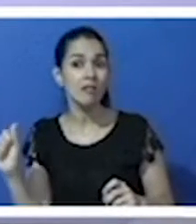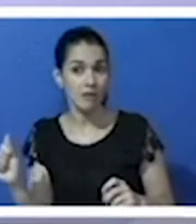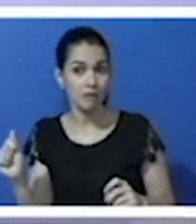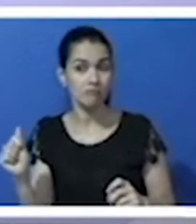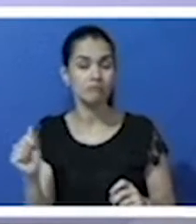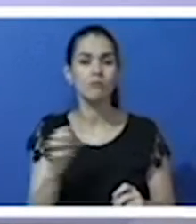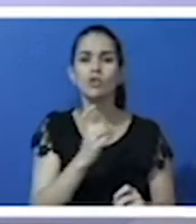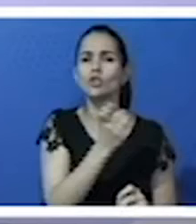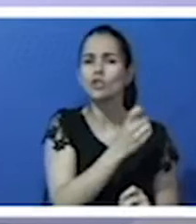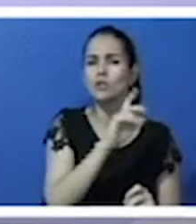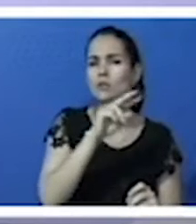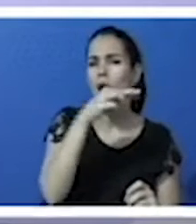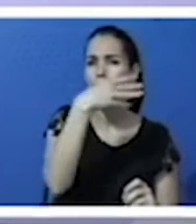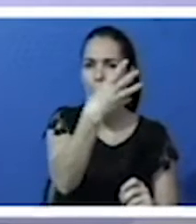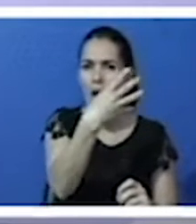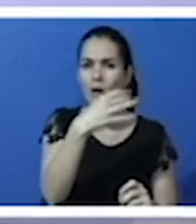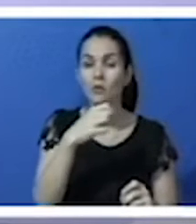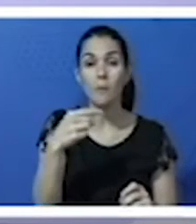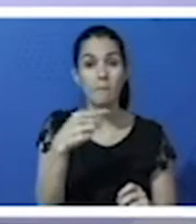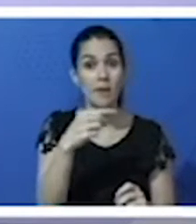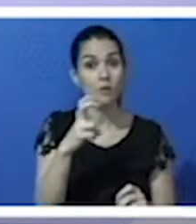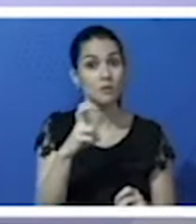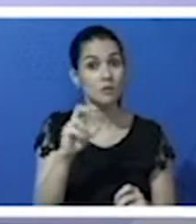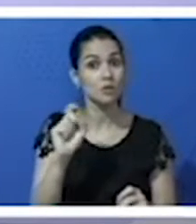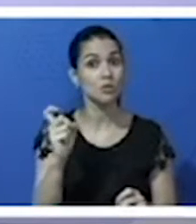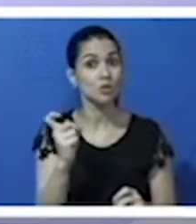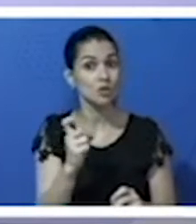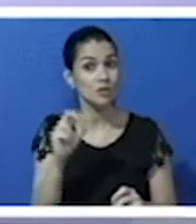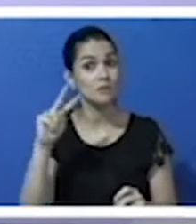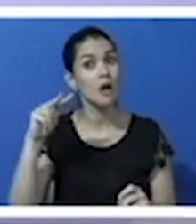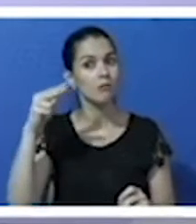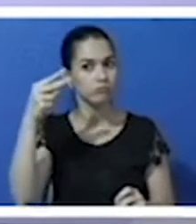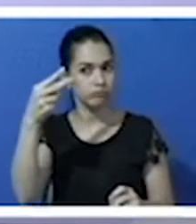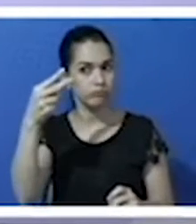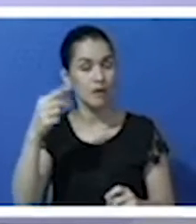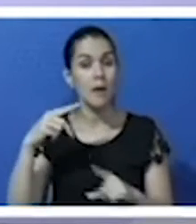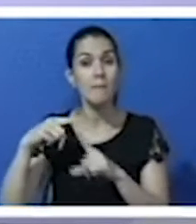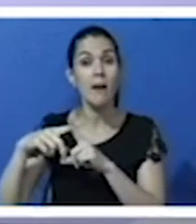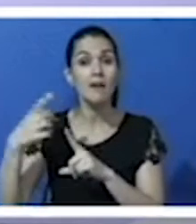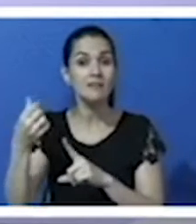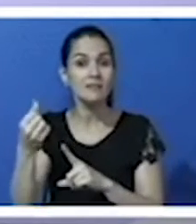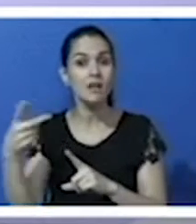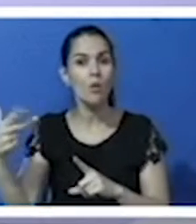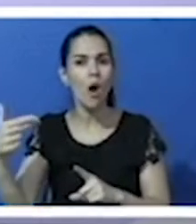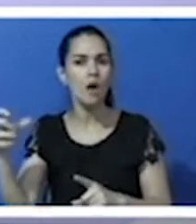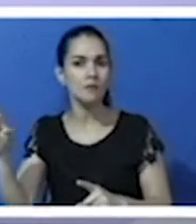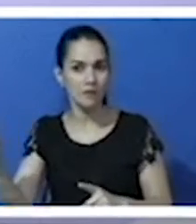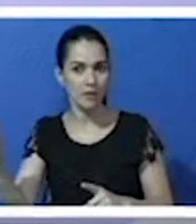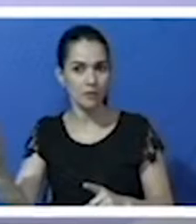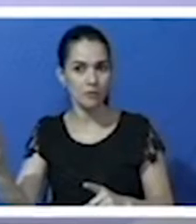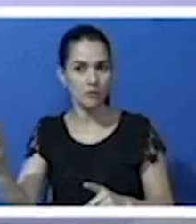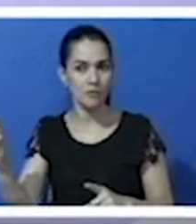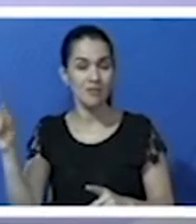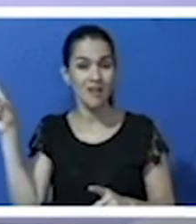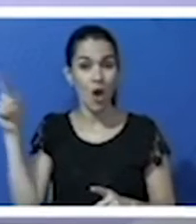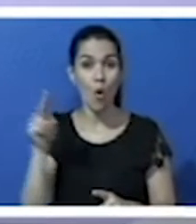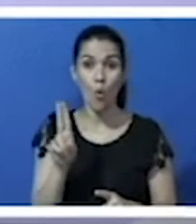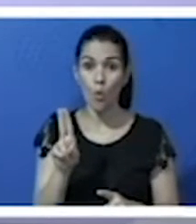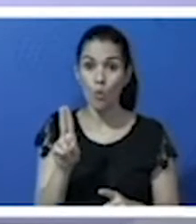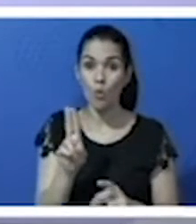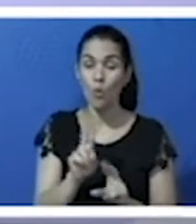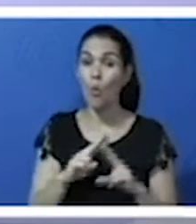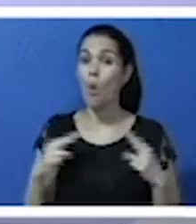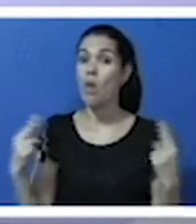igual a zero. Encontre o valor de x considerando u igual a r. Esse u aqui é o conjunto universo